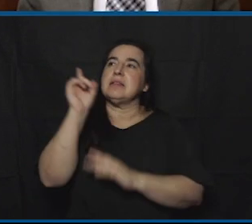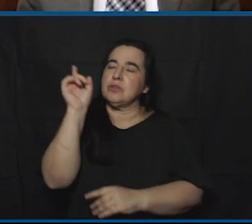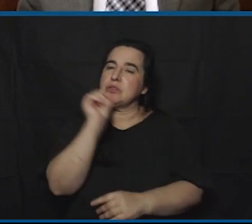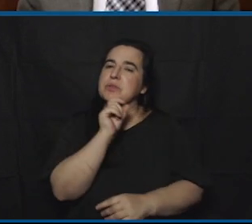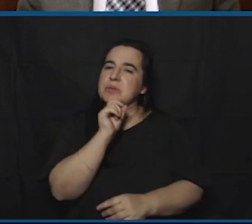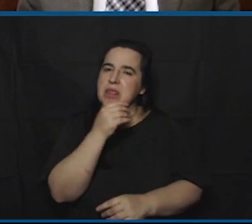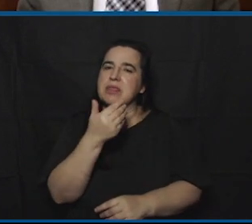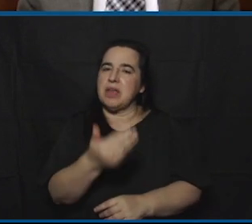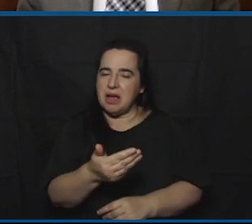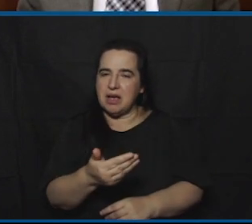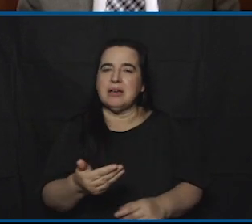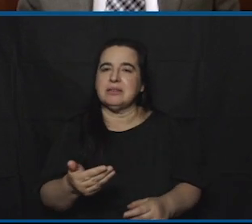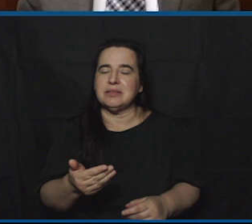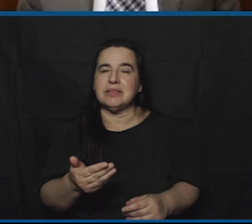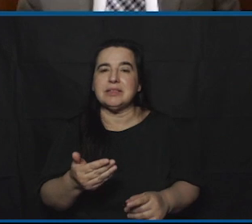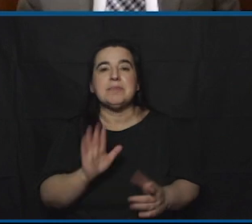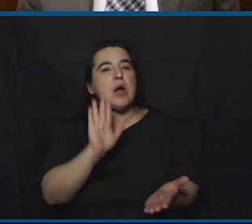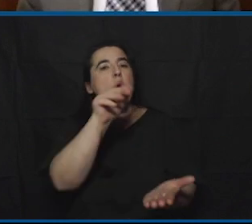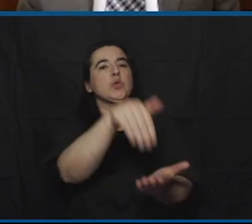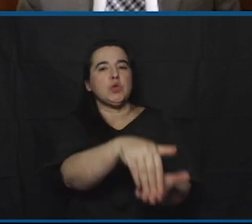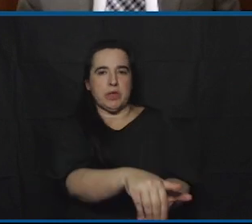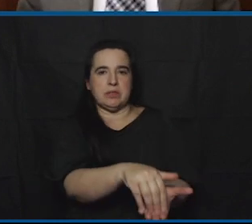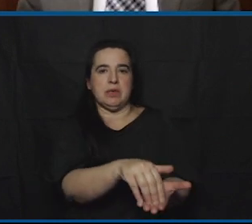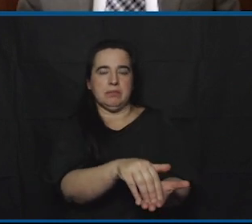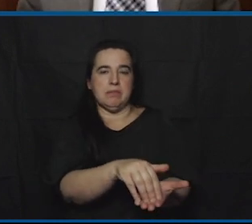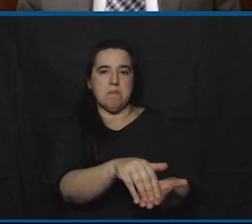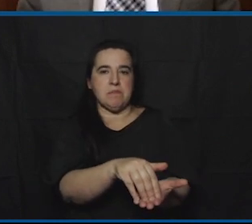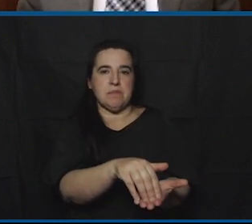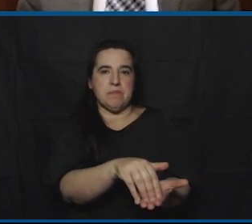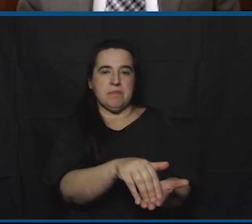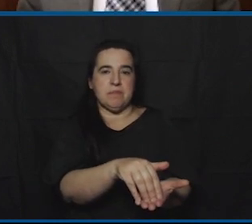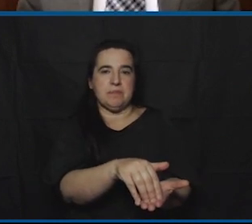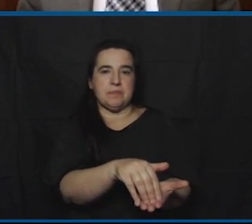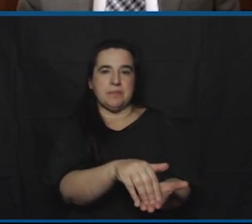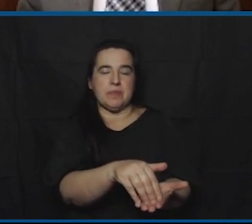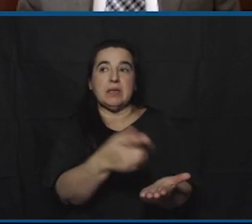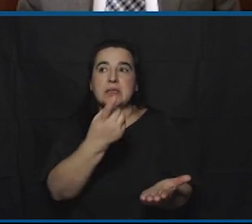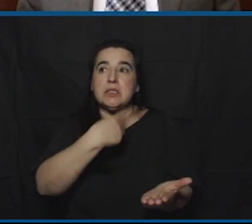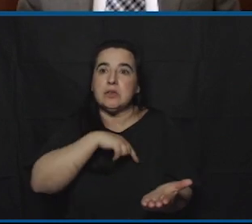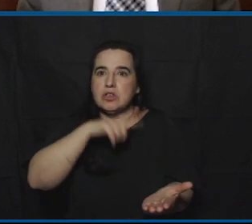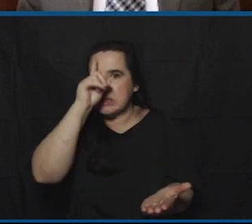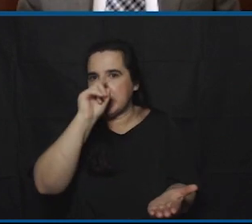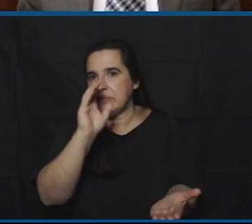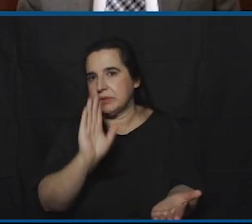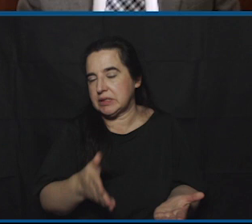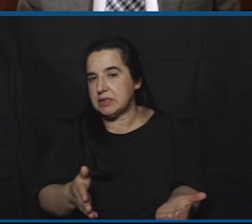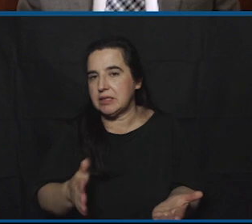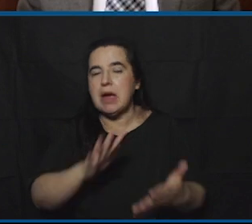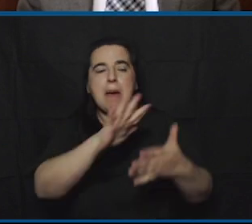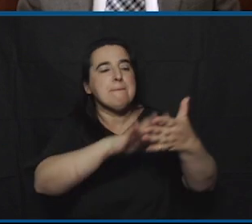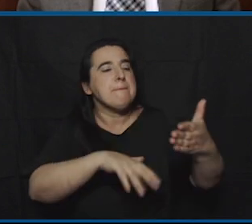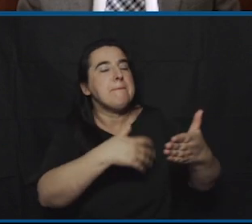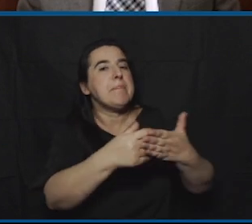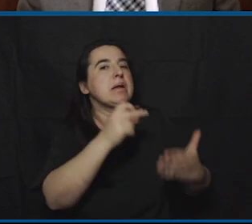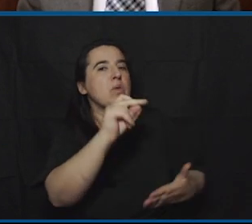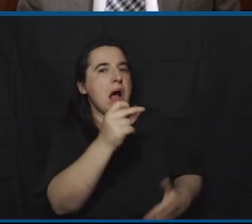como diz o pastor Eduardo, a consequência venha. E nunca nos esqueçamos que isto não é o plano